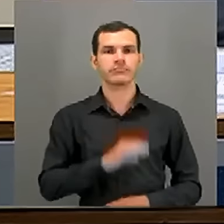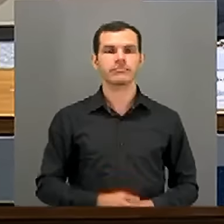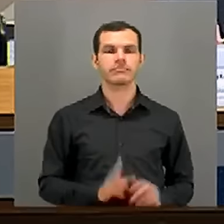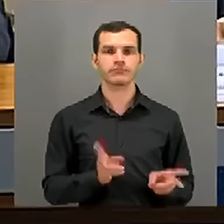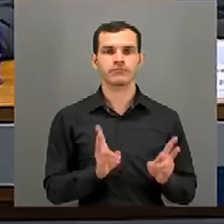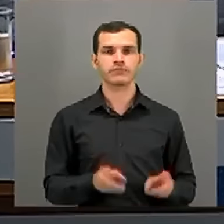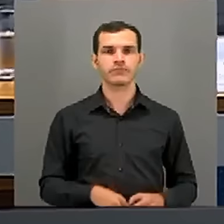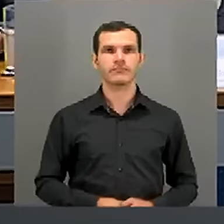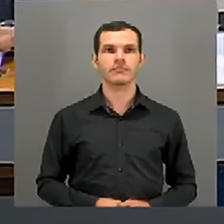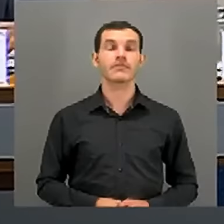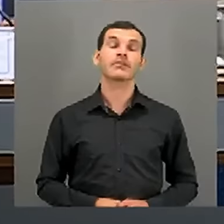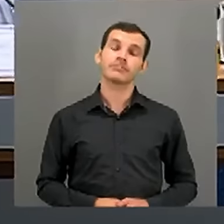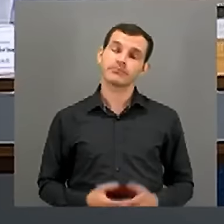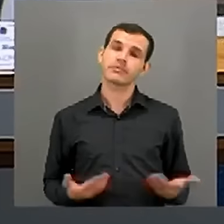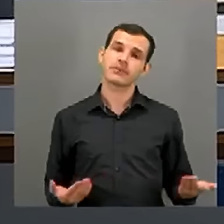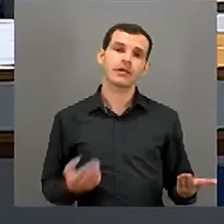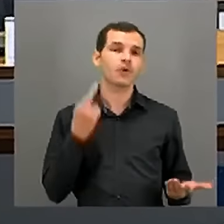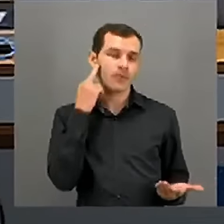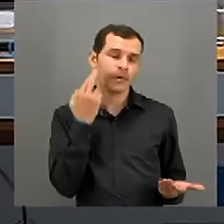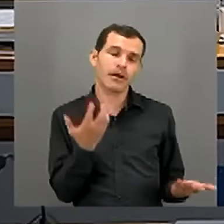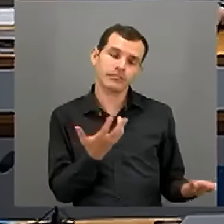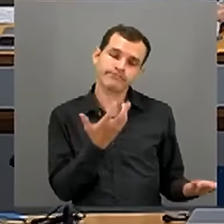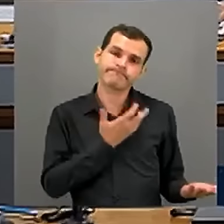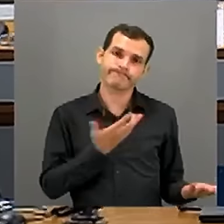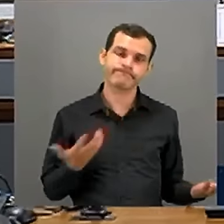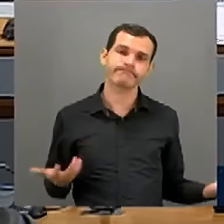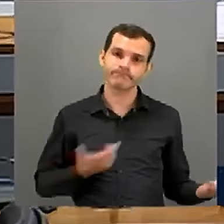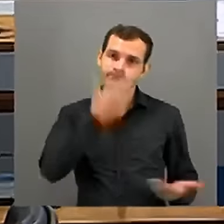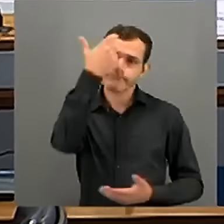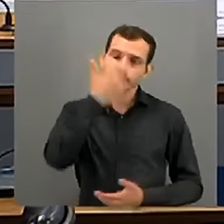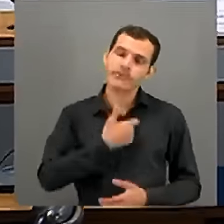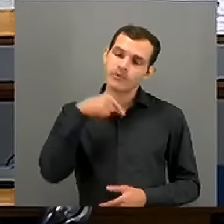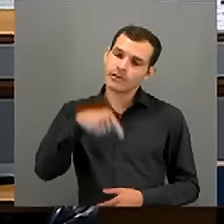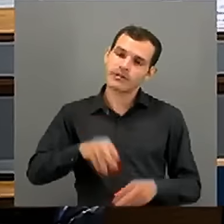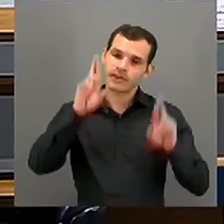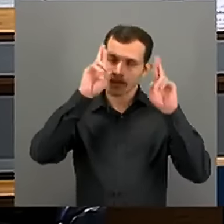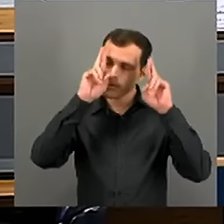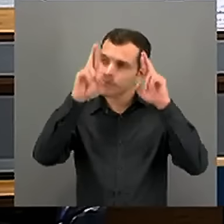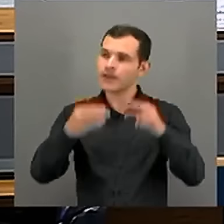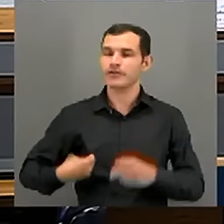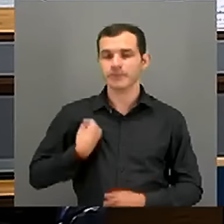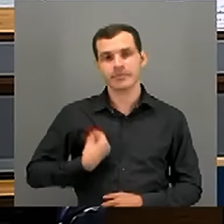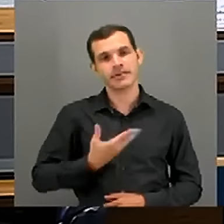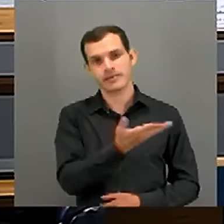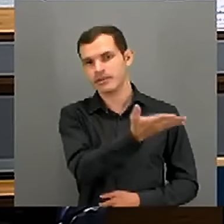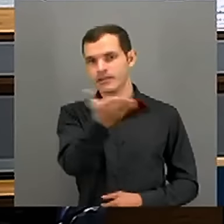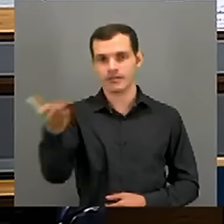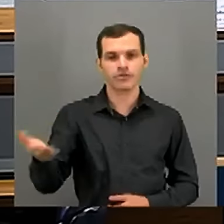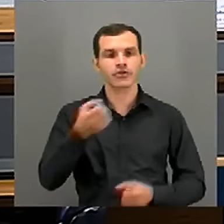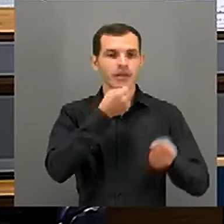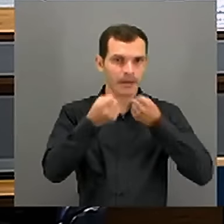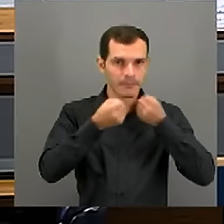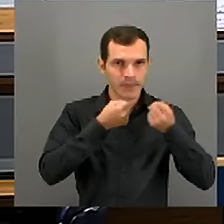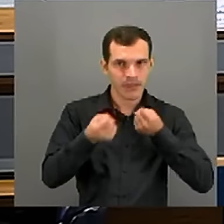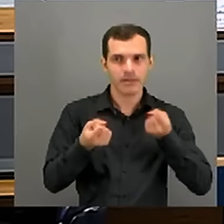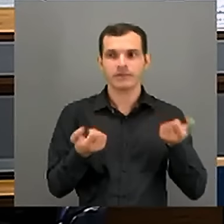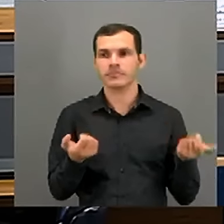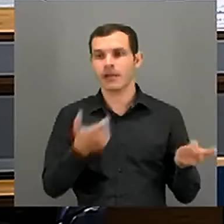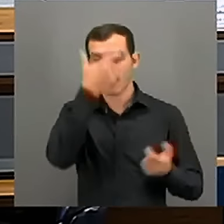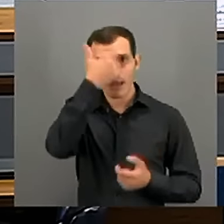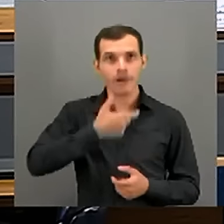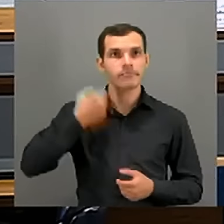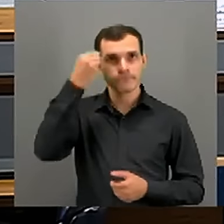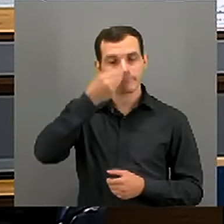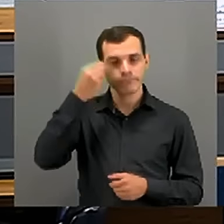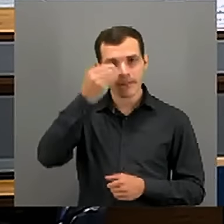Sinceramente, relator Romário, eu deixo apenas no ar aqui, com todo respeito aos presentes, à imprensa, que eu, com a experiência,